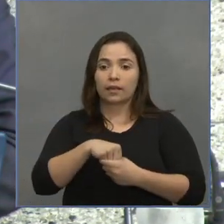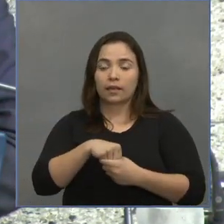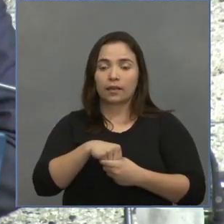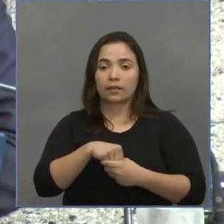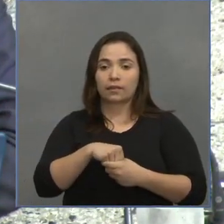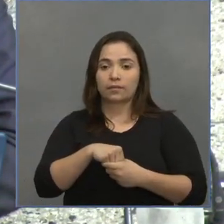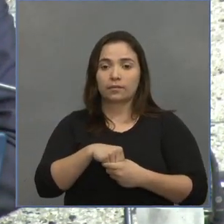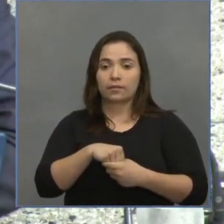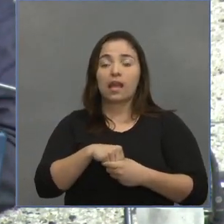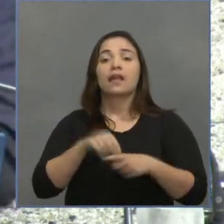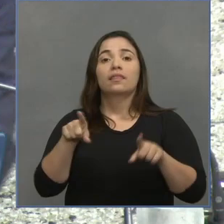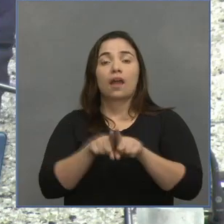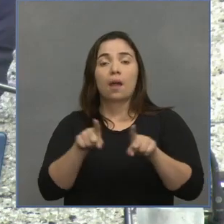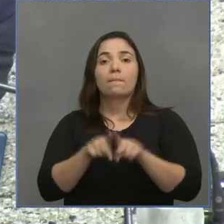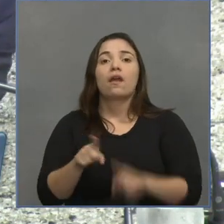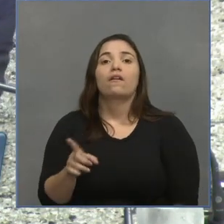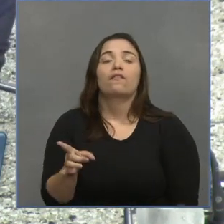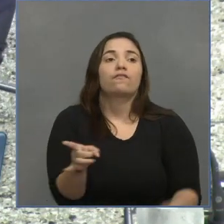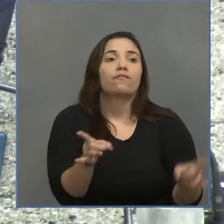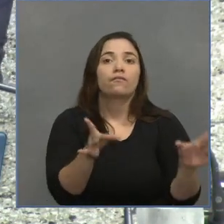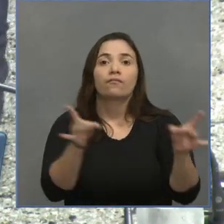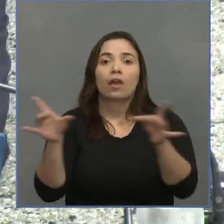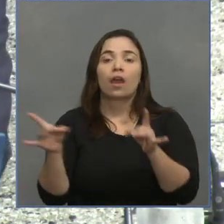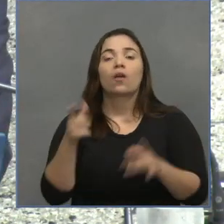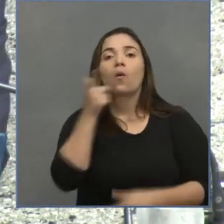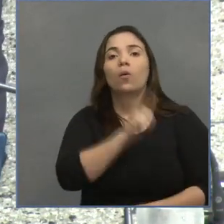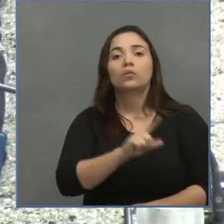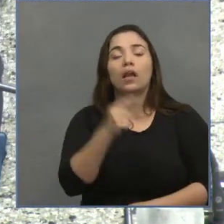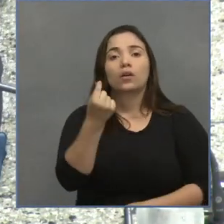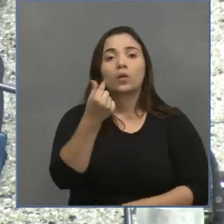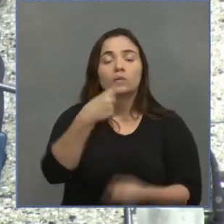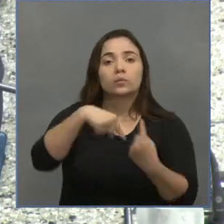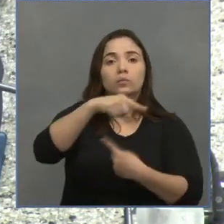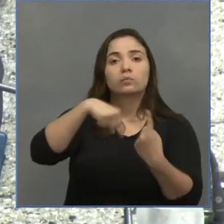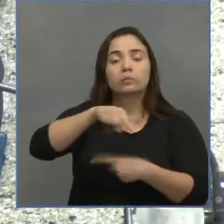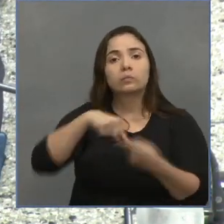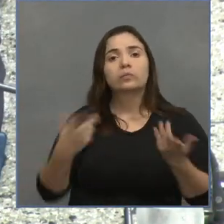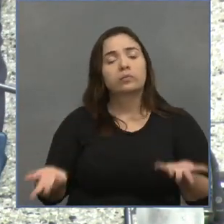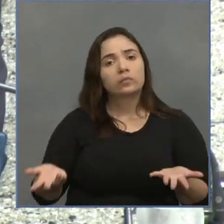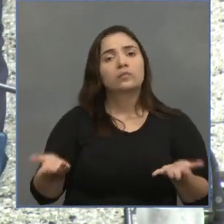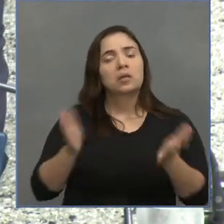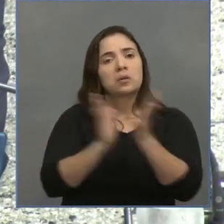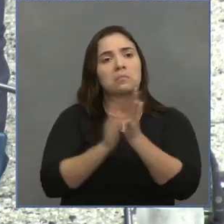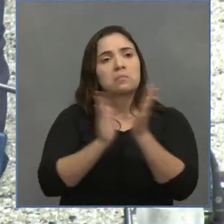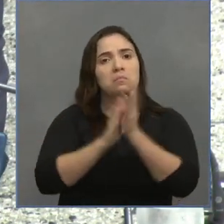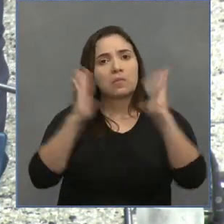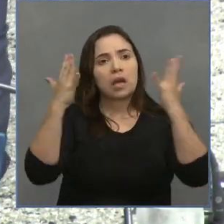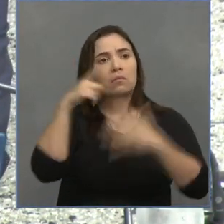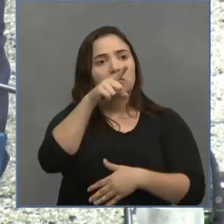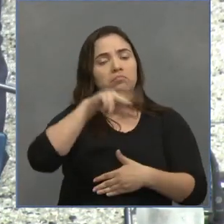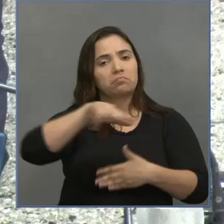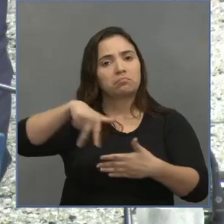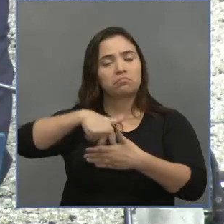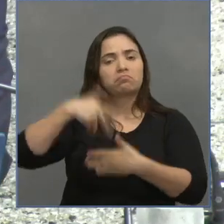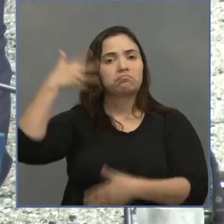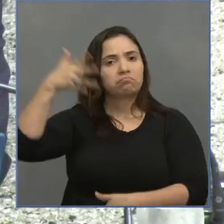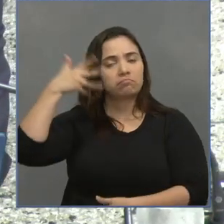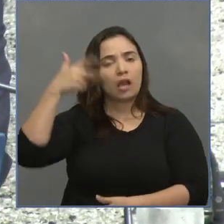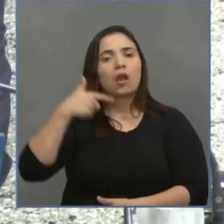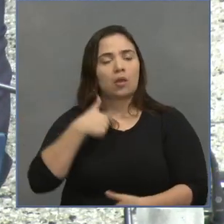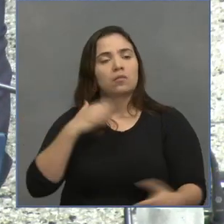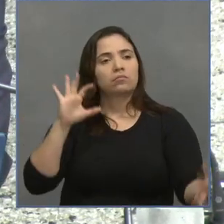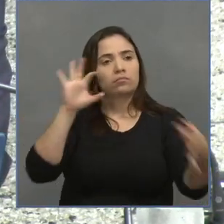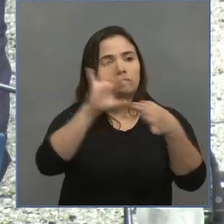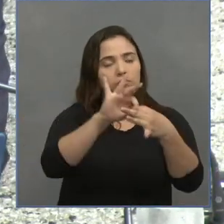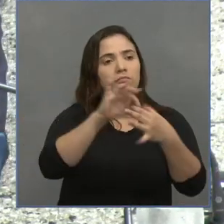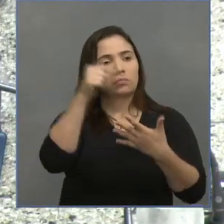Ele revende. Ele gera o excesso e revende. Então, parabenizar a Vossa Excelência, Obrigado. saber que conta com o meu sentimento em alguns pontos